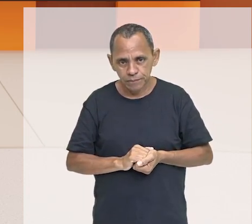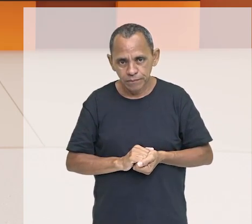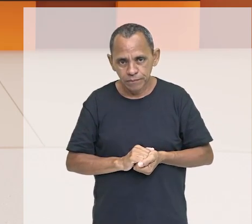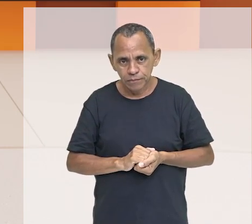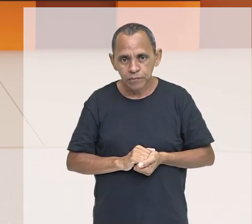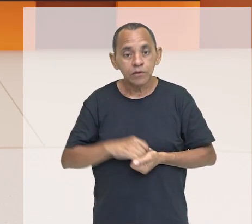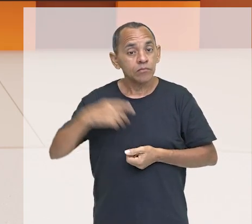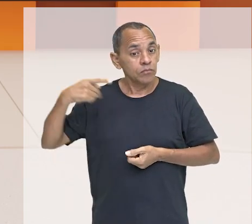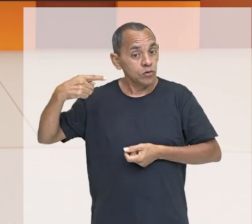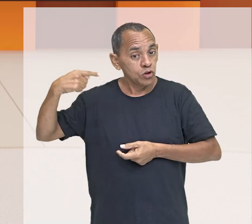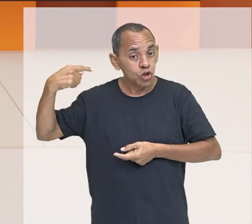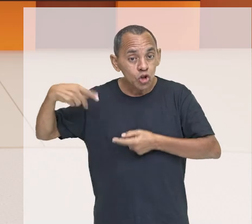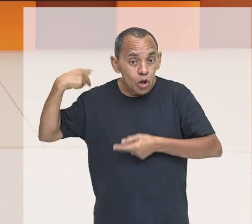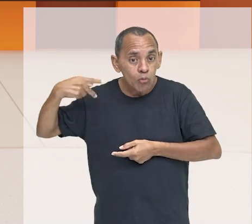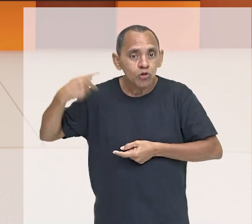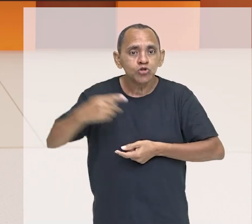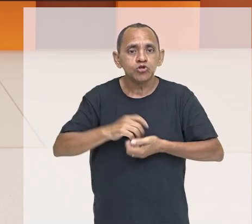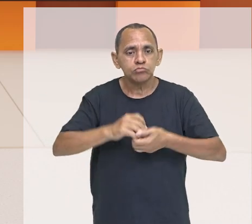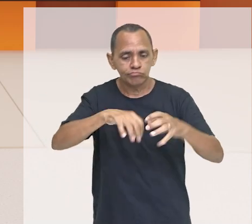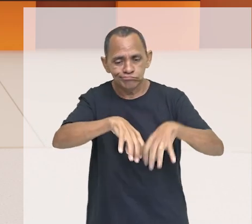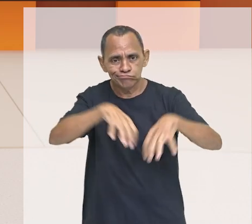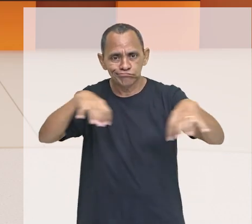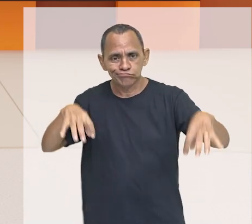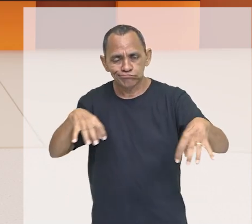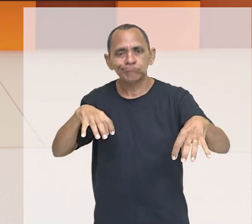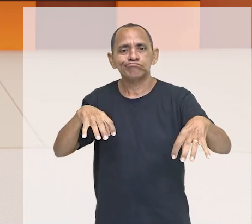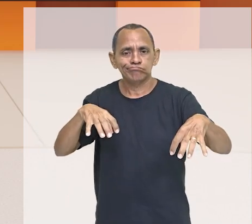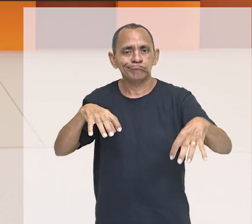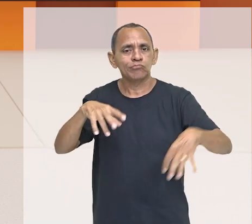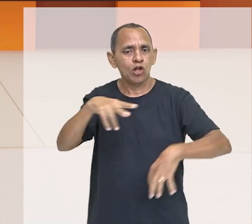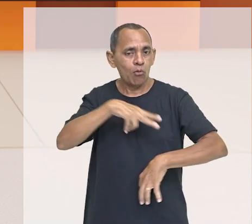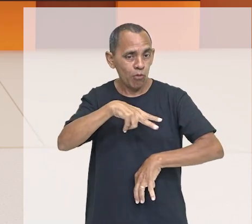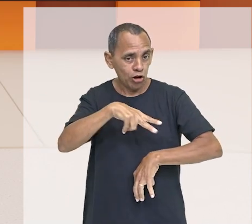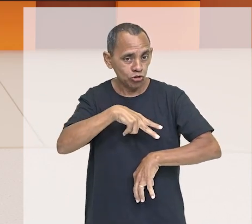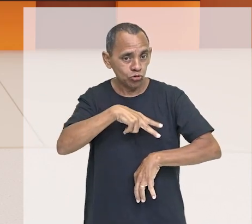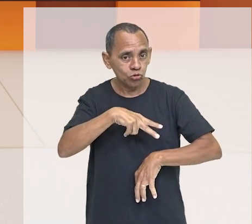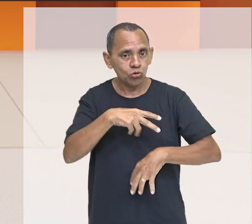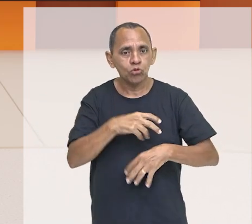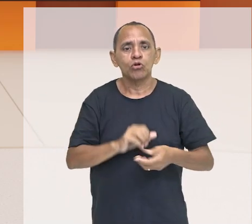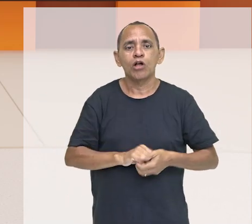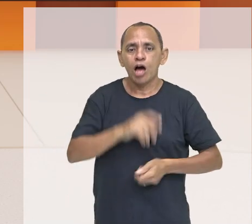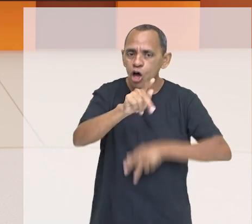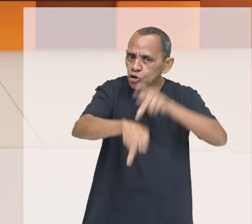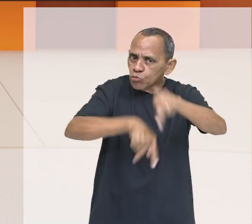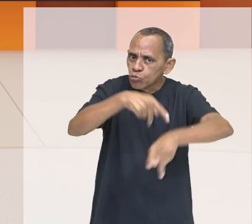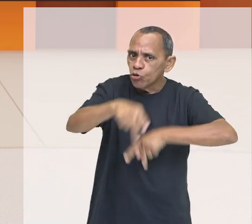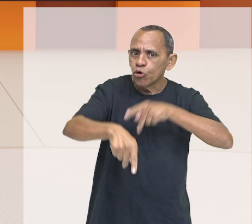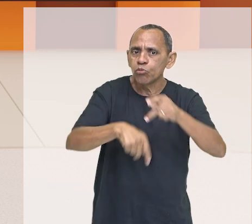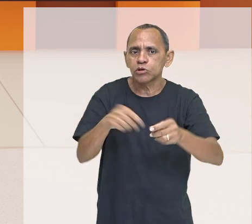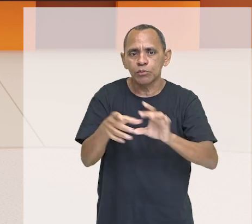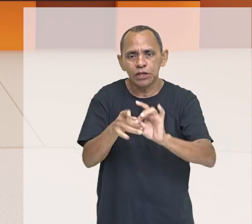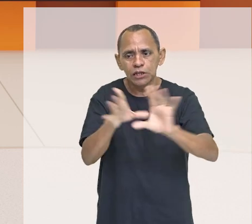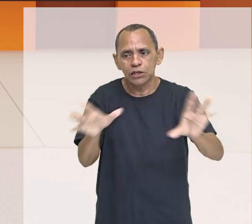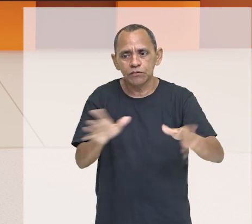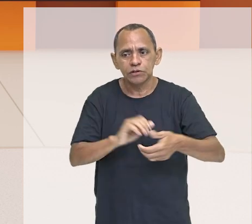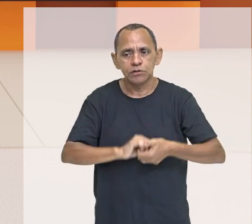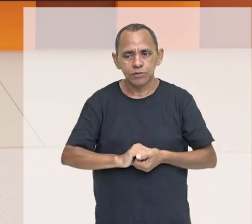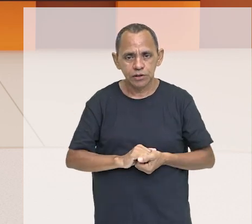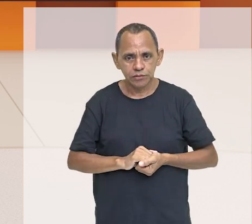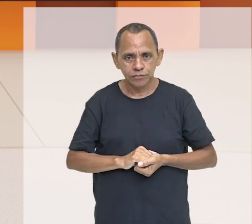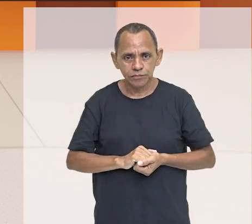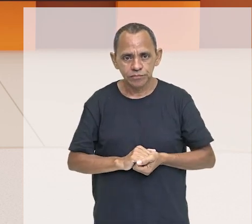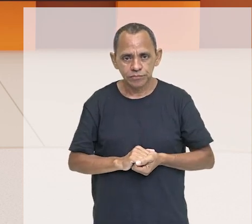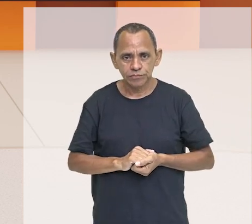Na política, separação entre o público e o privado, soberania popular, Estado mínimo, garantia dos